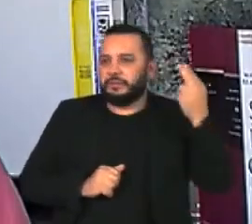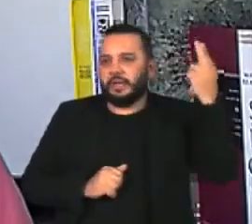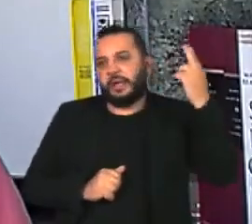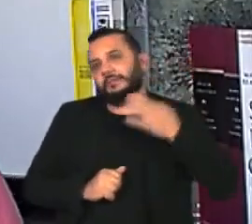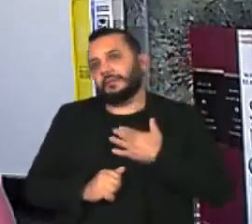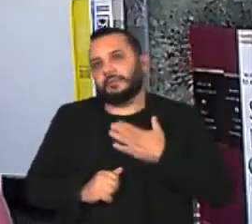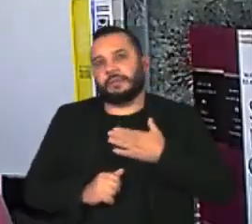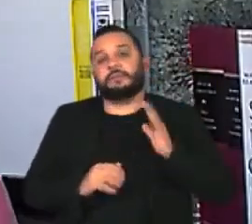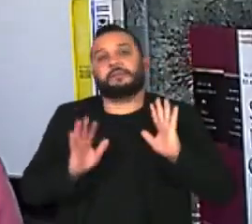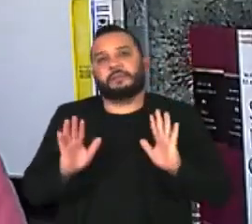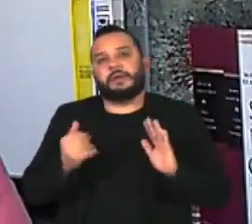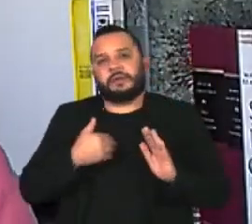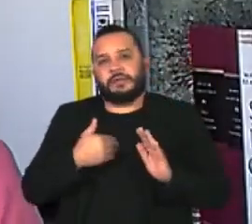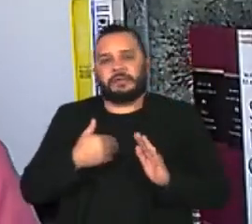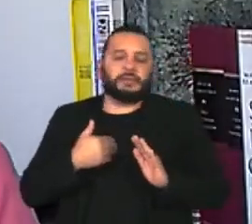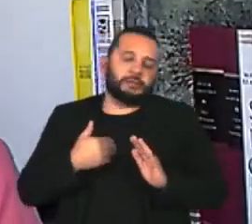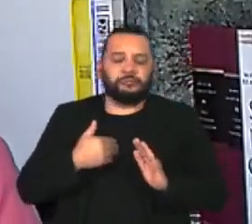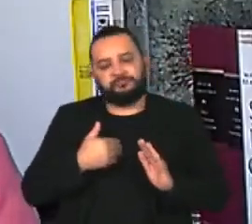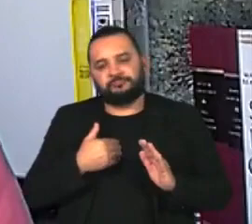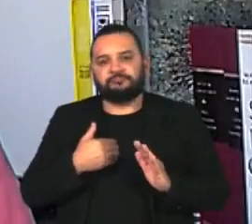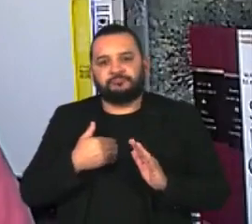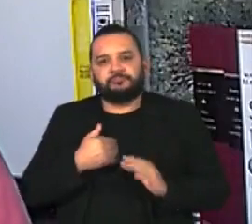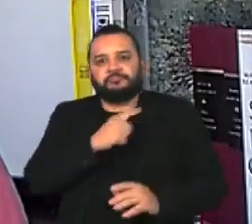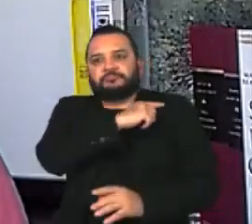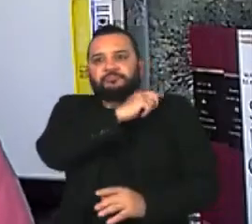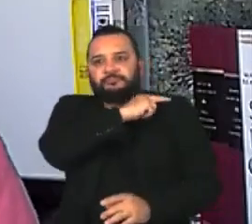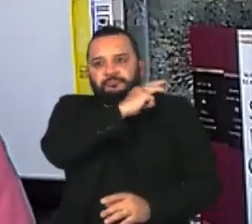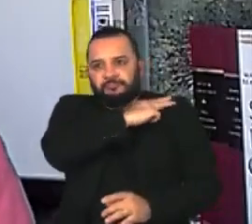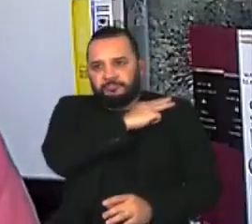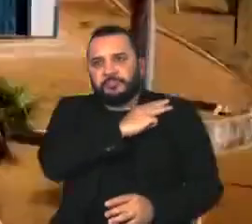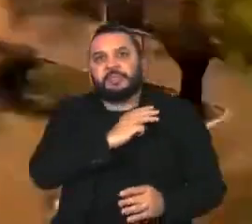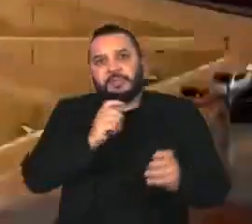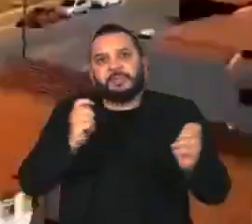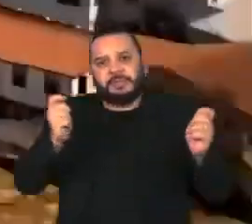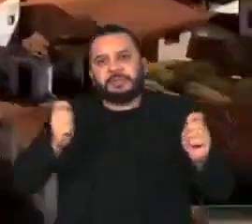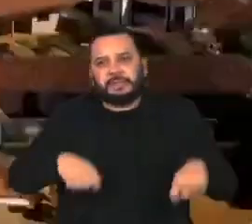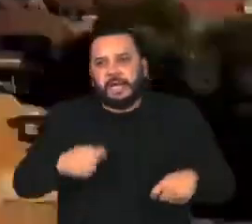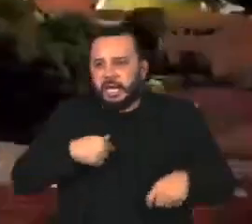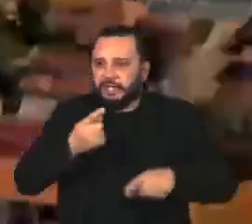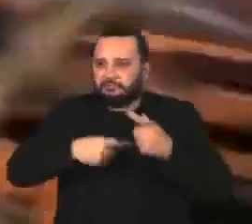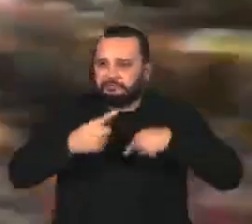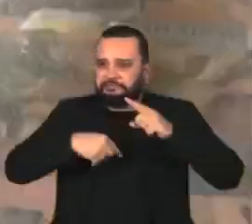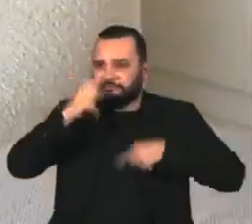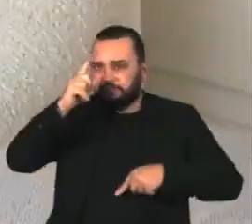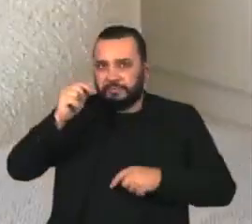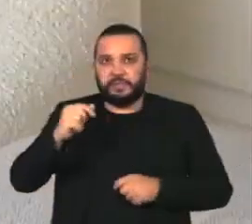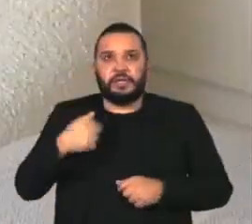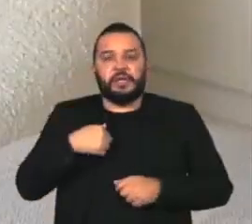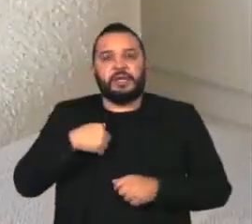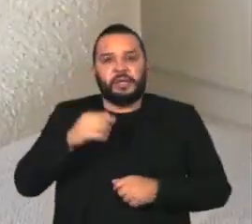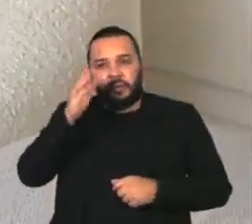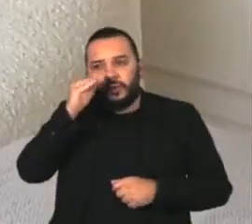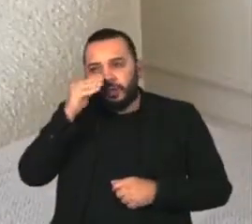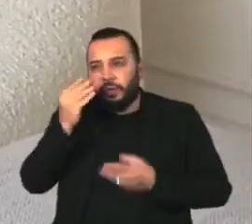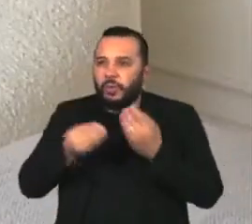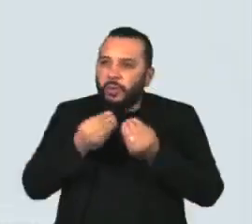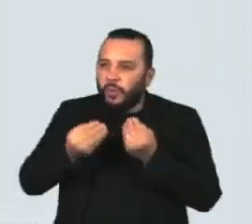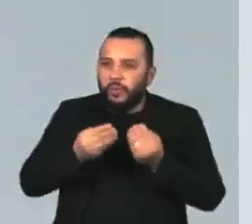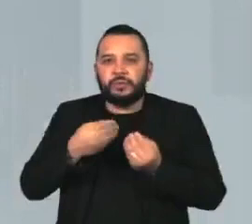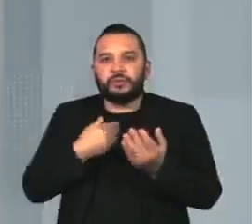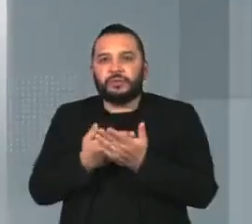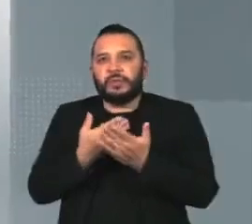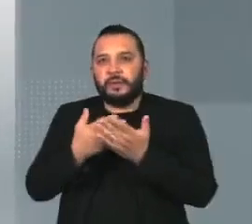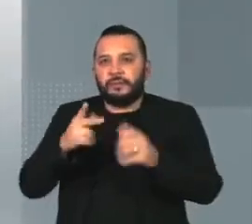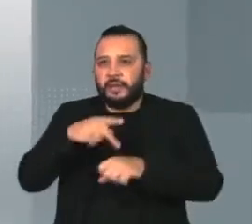Mas aí, no ensino médio, no Instituto Federal, era mais comum. Era meio que esperado, assim. Nesse caminho, surgiu a curiosidade em estudar fora. E